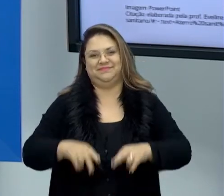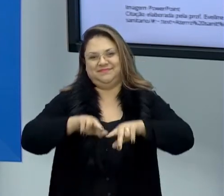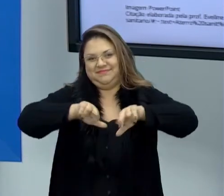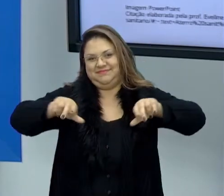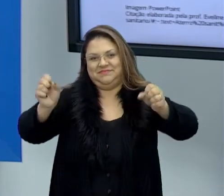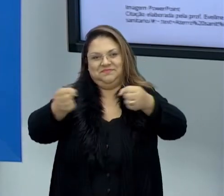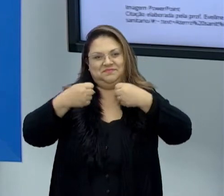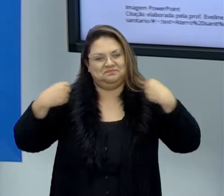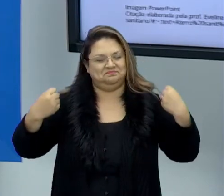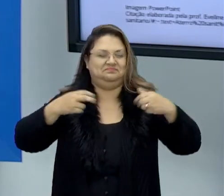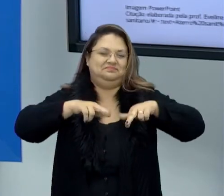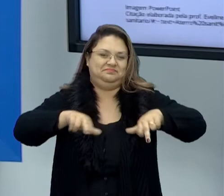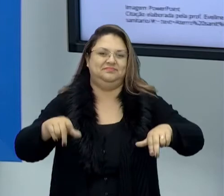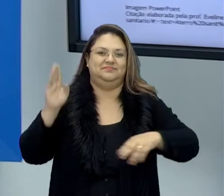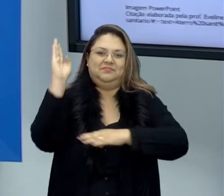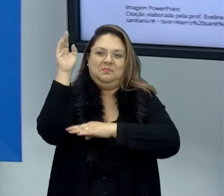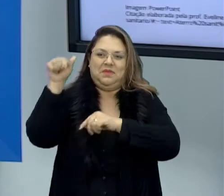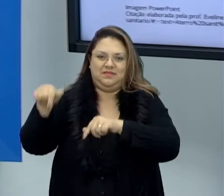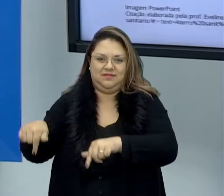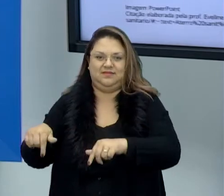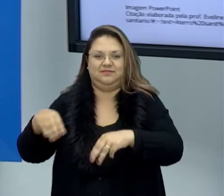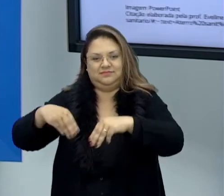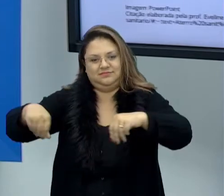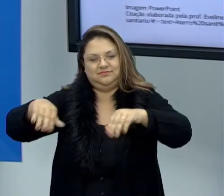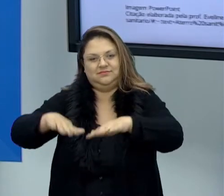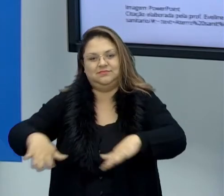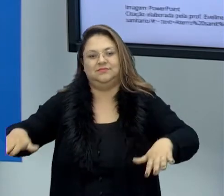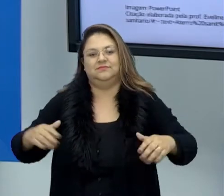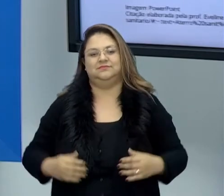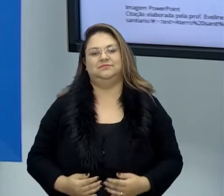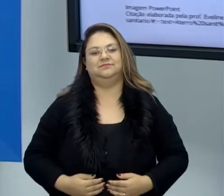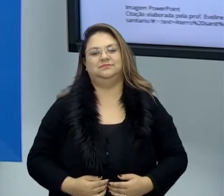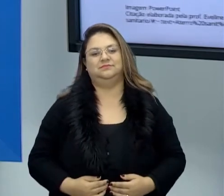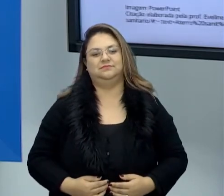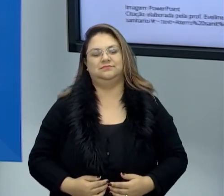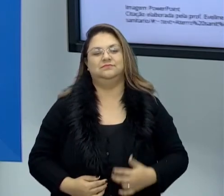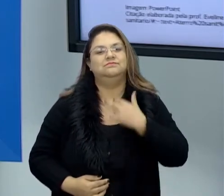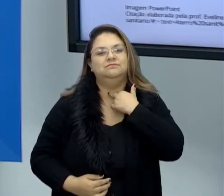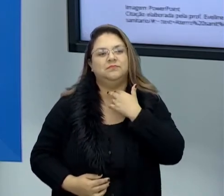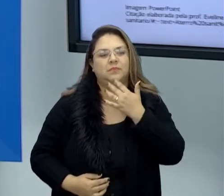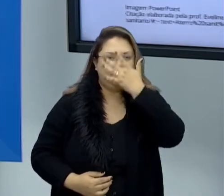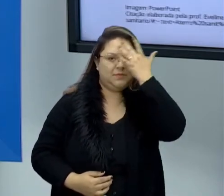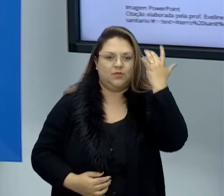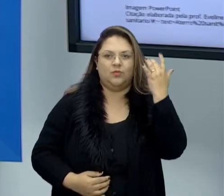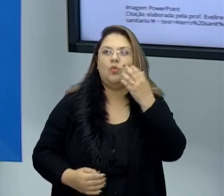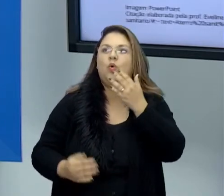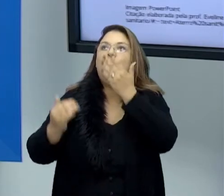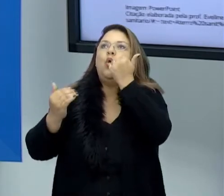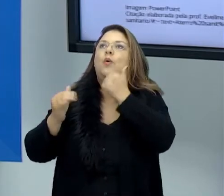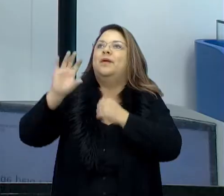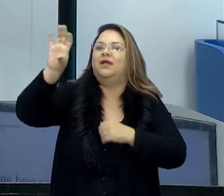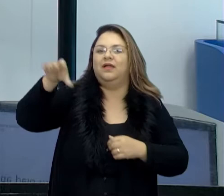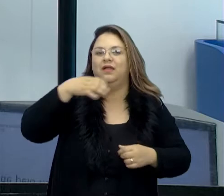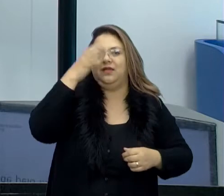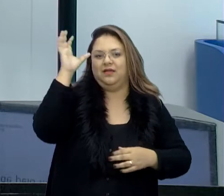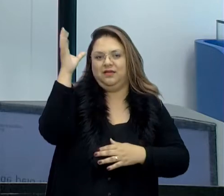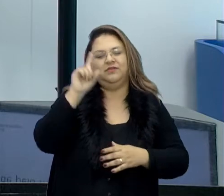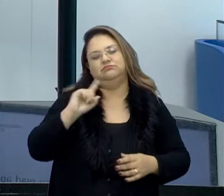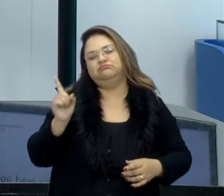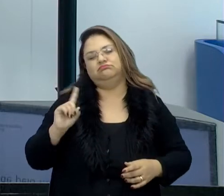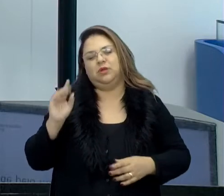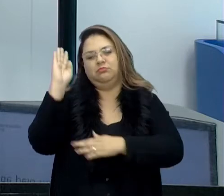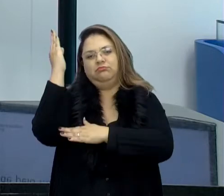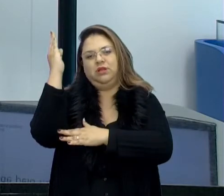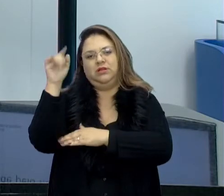aula, eu lembro. Né? Então, ele não vai servir, assim, essas plantas, elas não vão servir de alimento, de nada. É só matéria orgânica, adubo, para